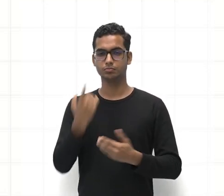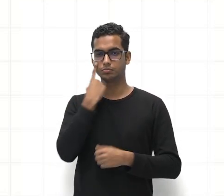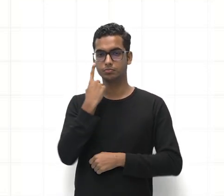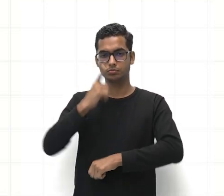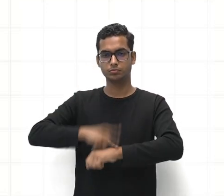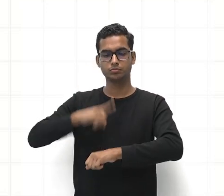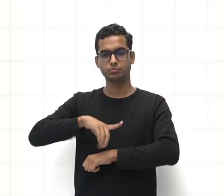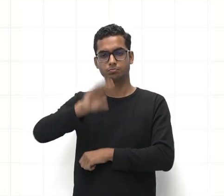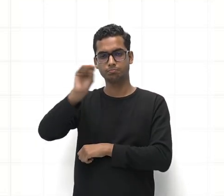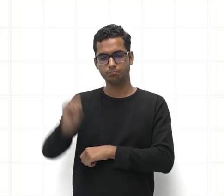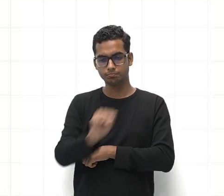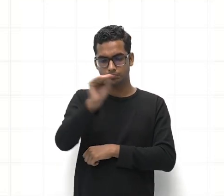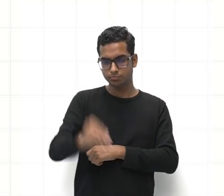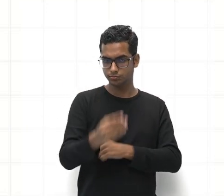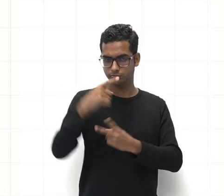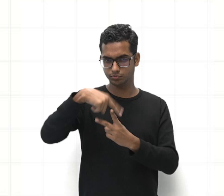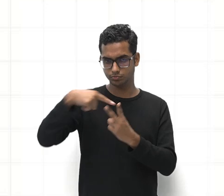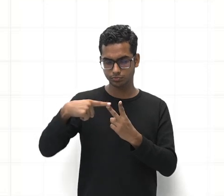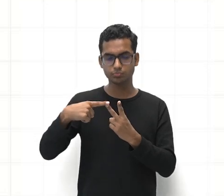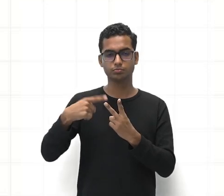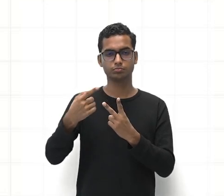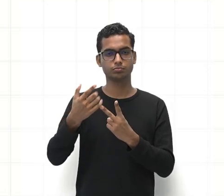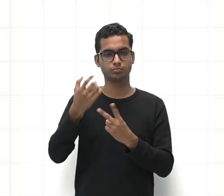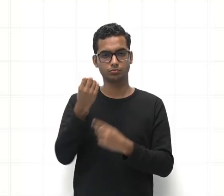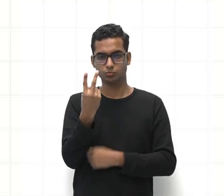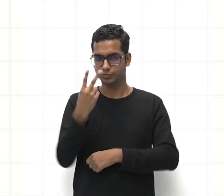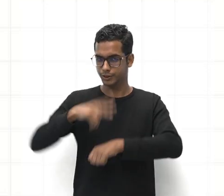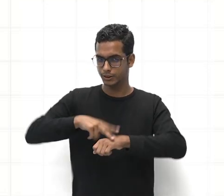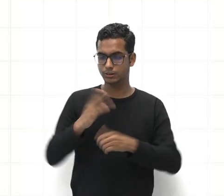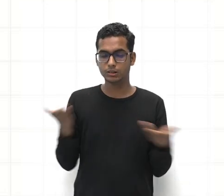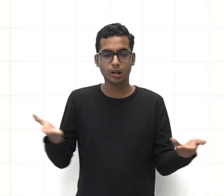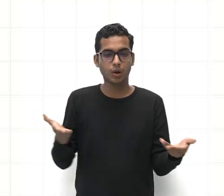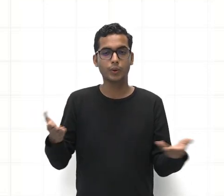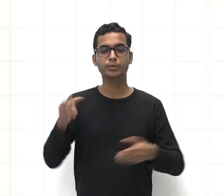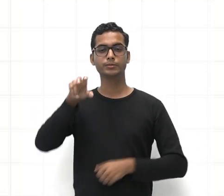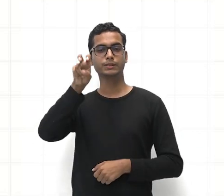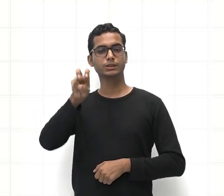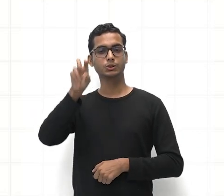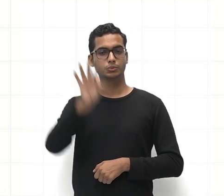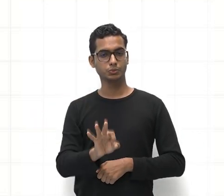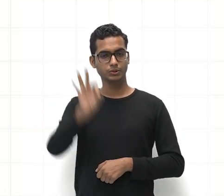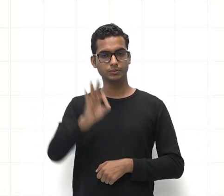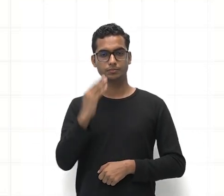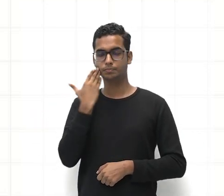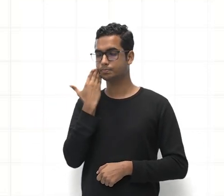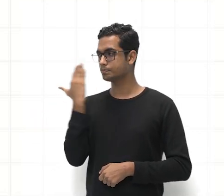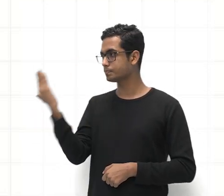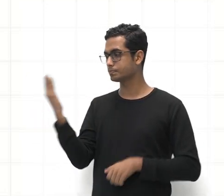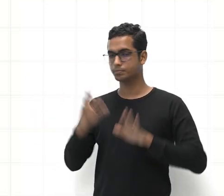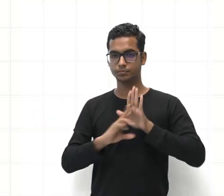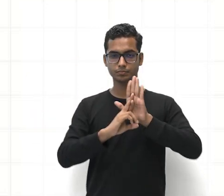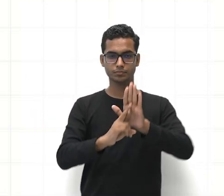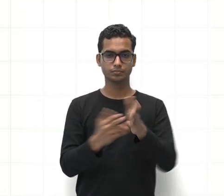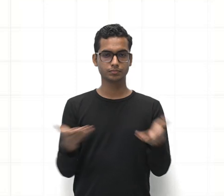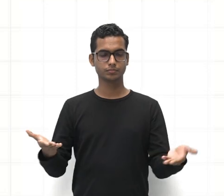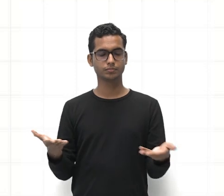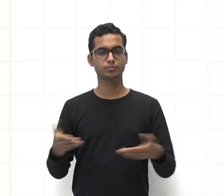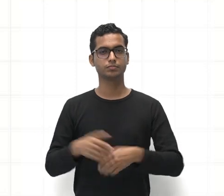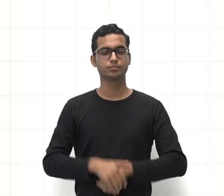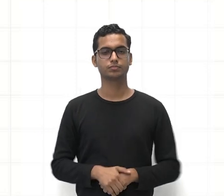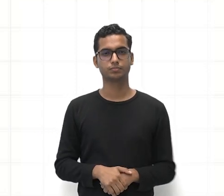casas para a esquerda. Outro exemplo, 5%. Sua representação em forma de porcentagem. A